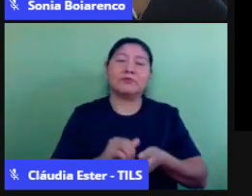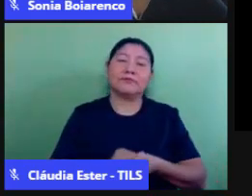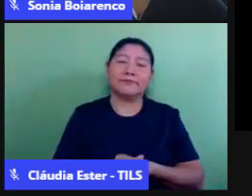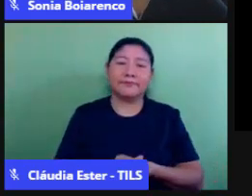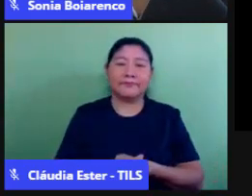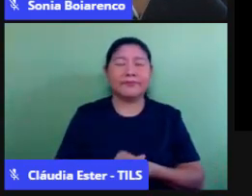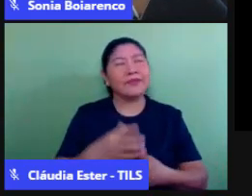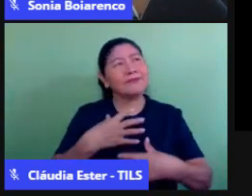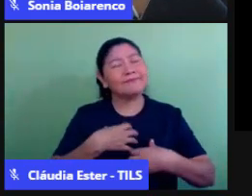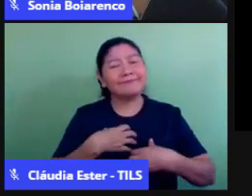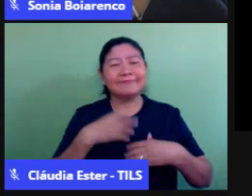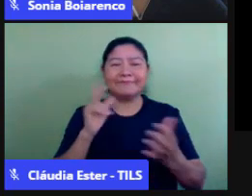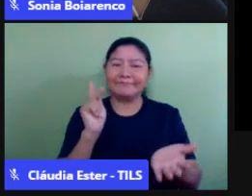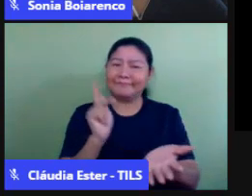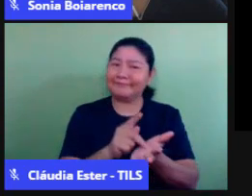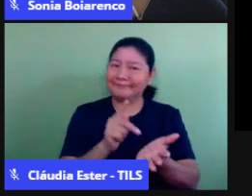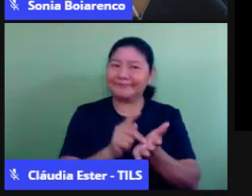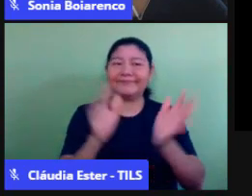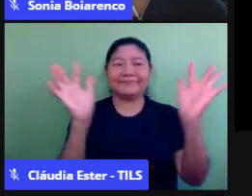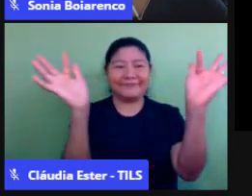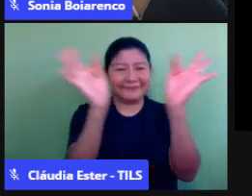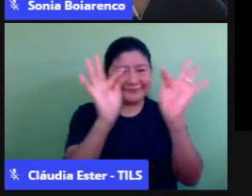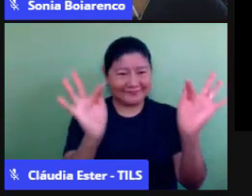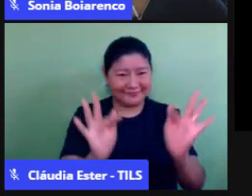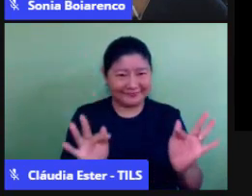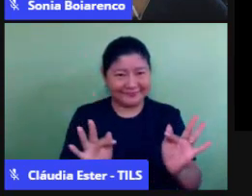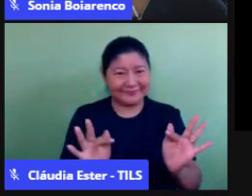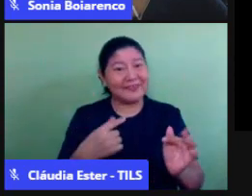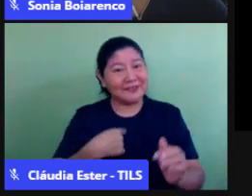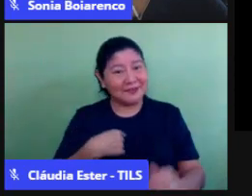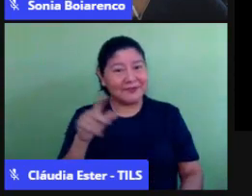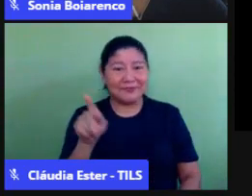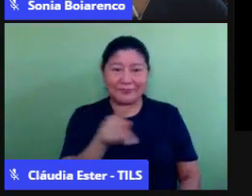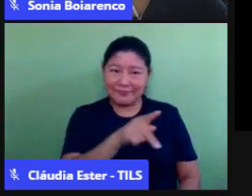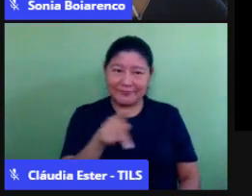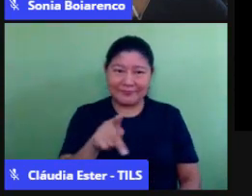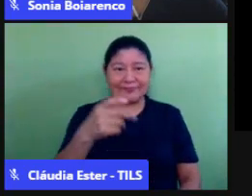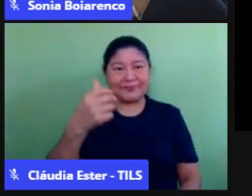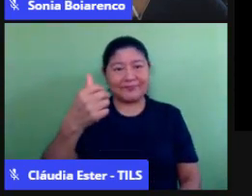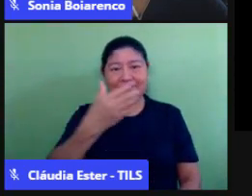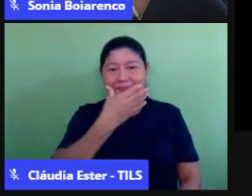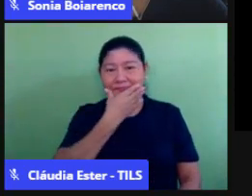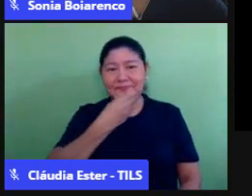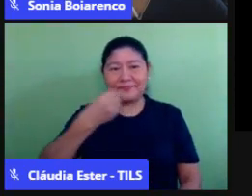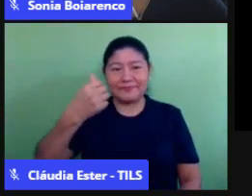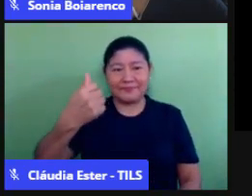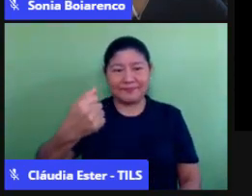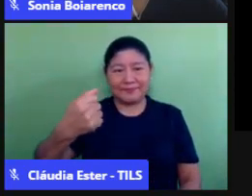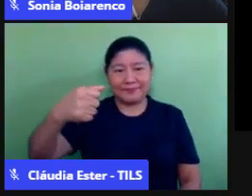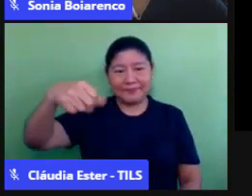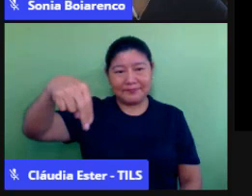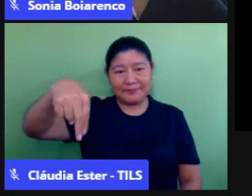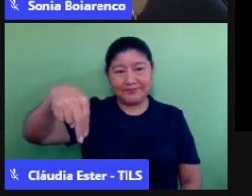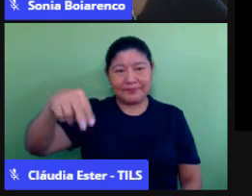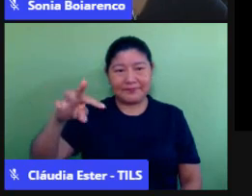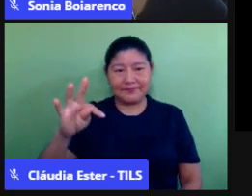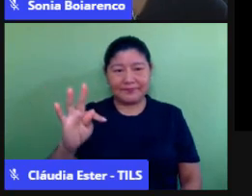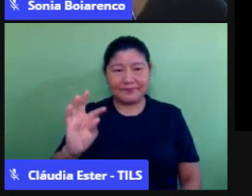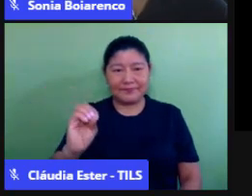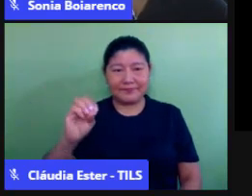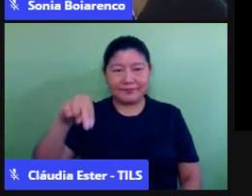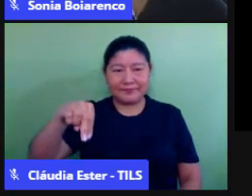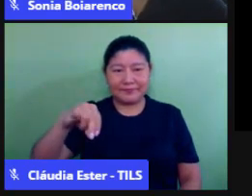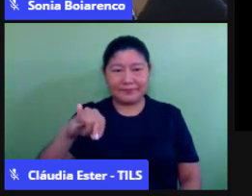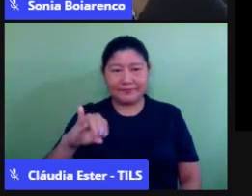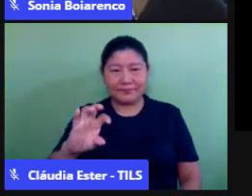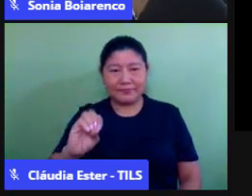muito feliz por estar aqui novamente, eu, professor Antônio, professora Janine, professora Sônia,